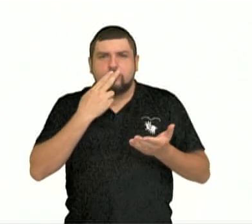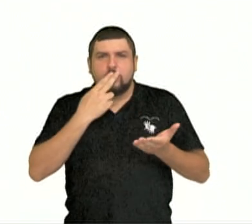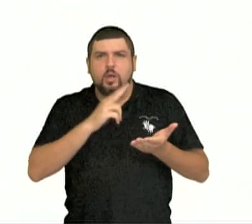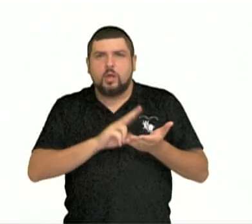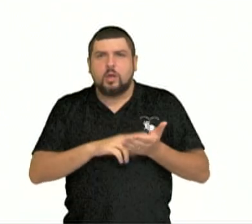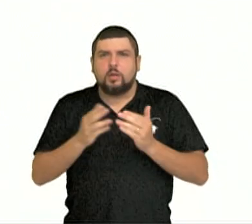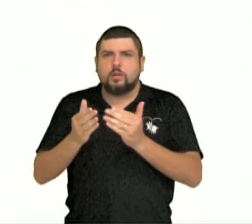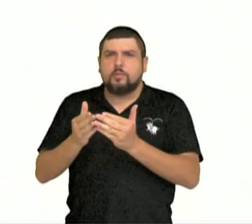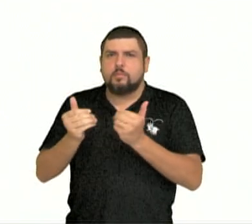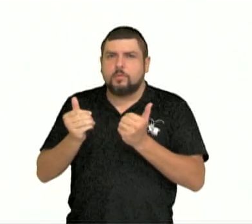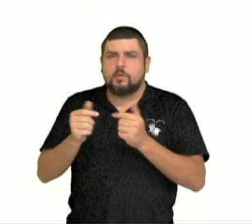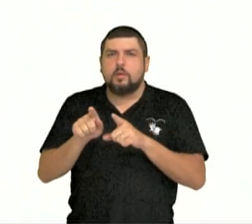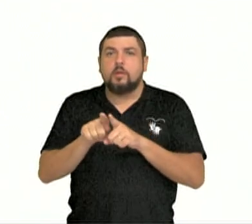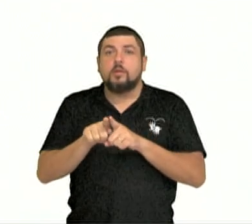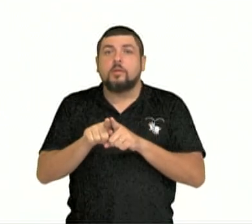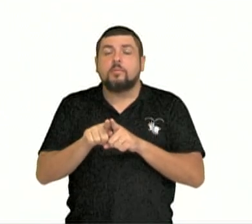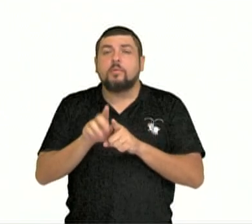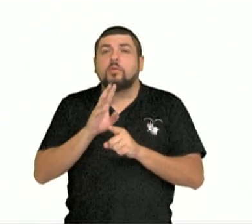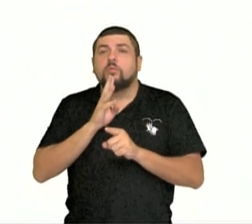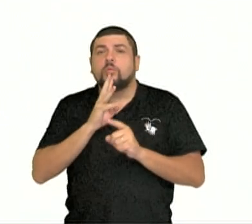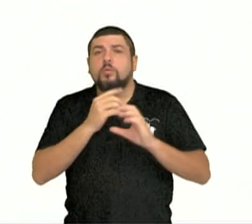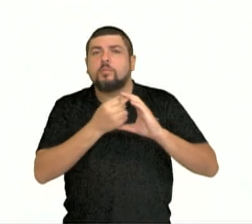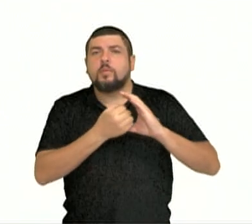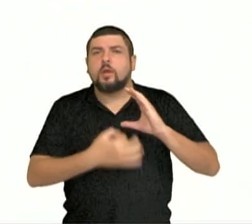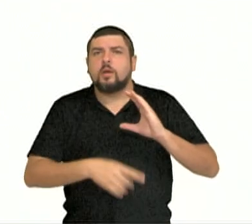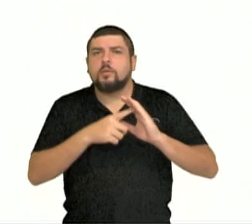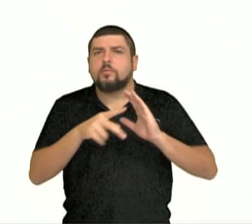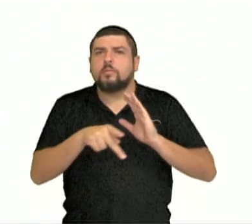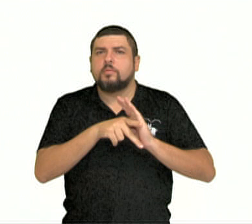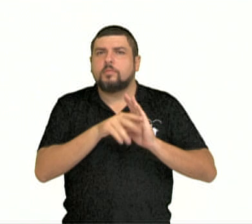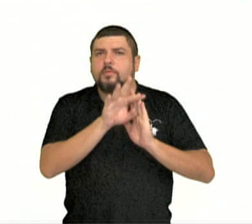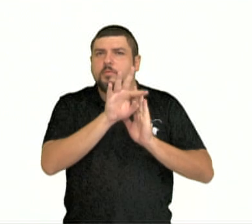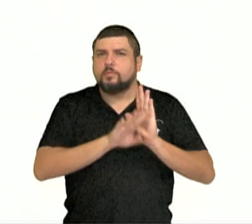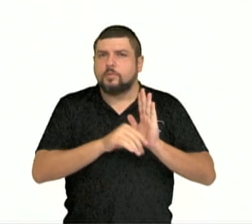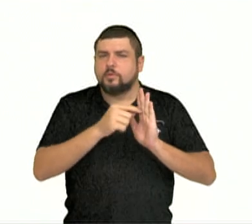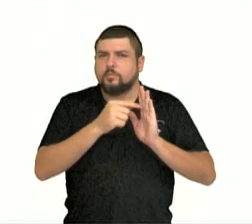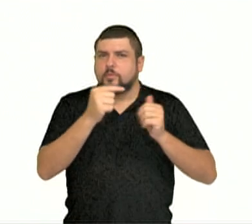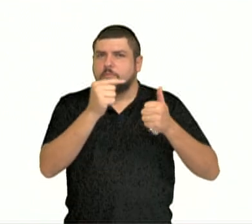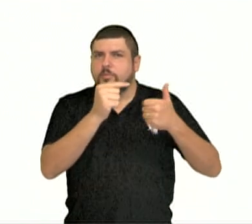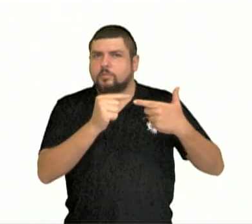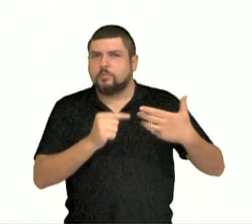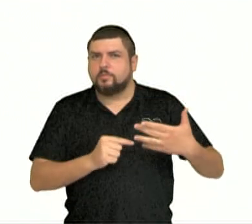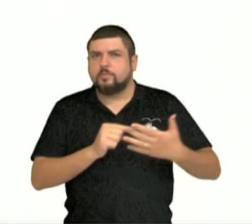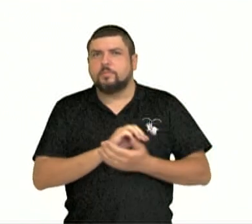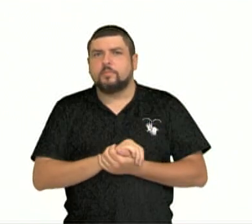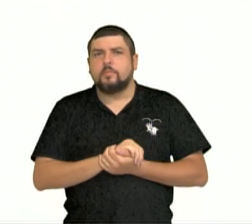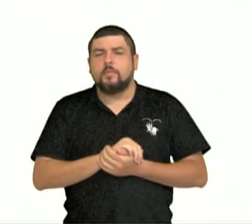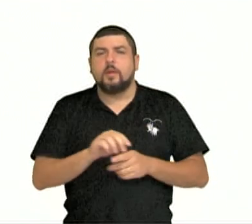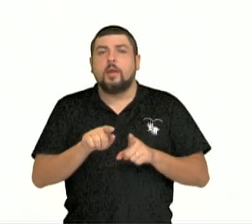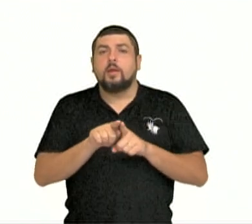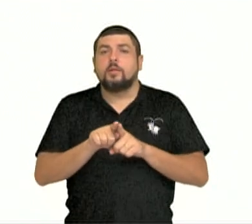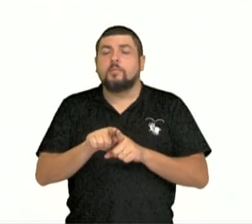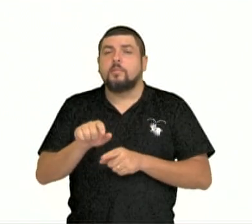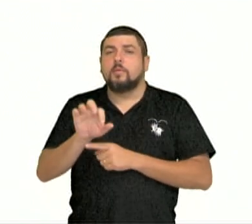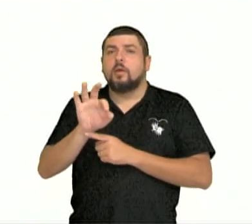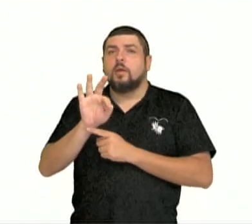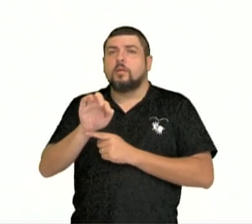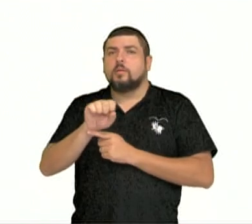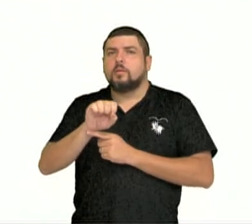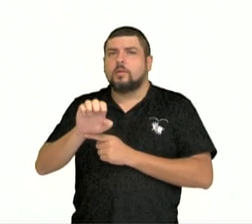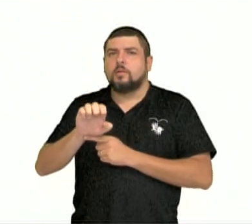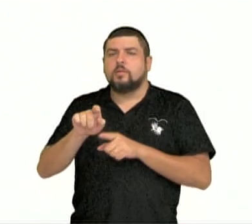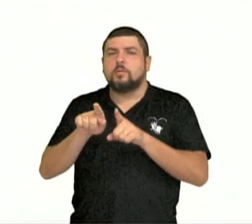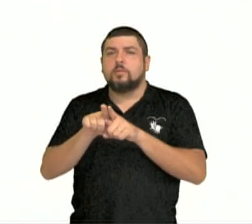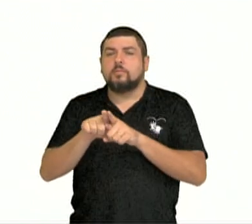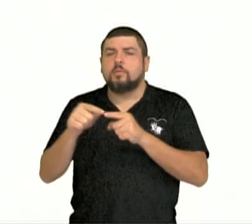reconhecendo características desse tipo de texto. Estabelecer relações entre tese e os argumentos oferecidos